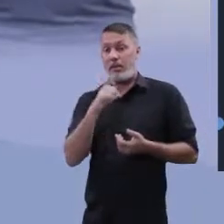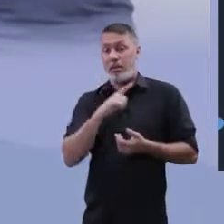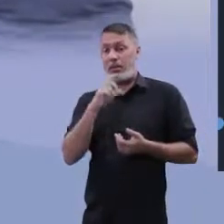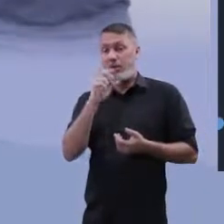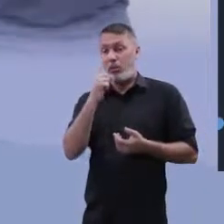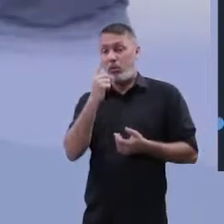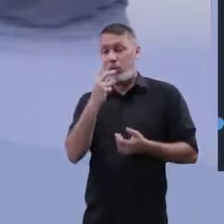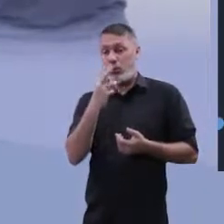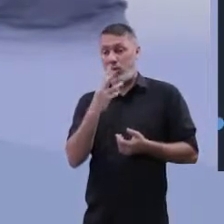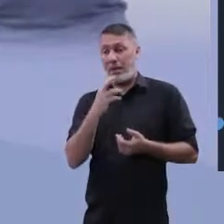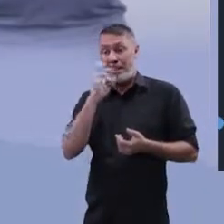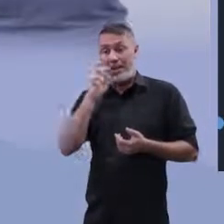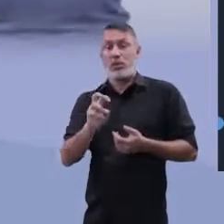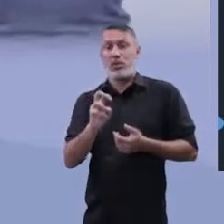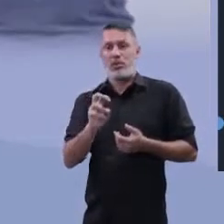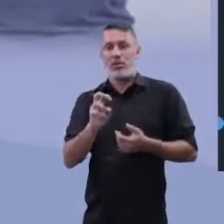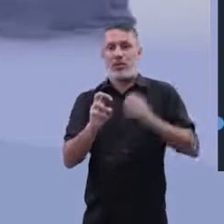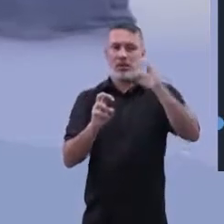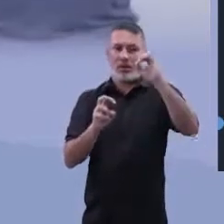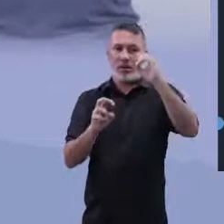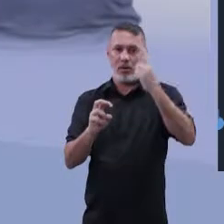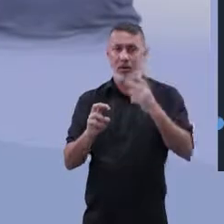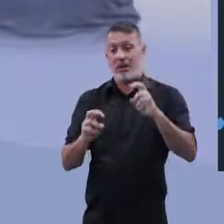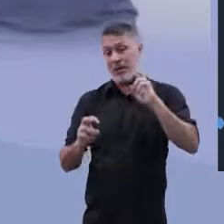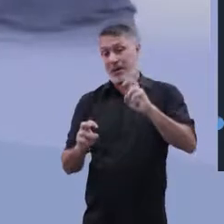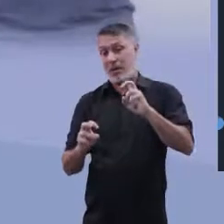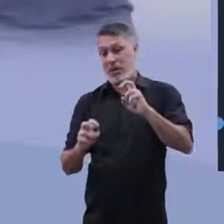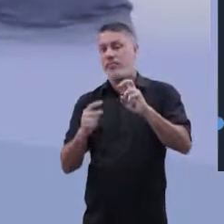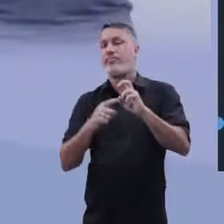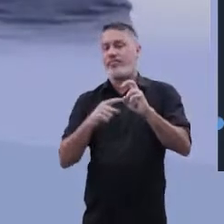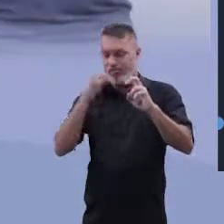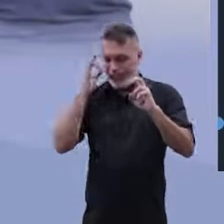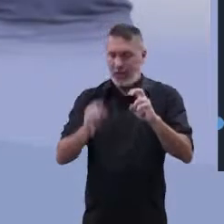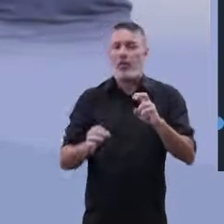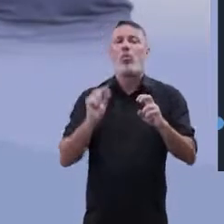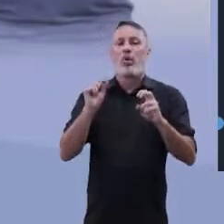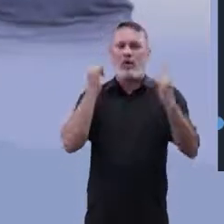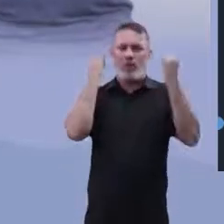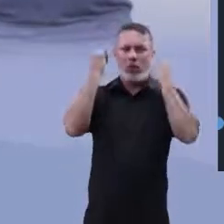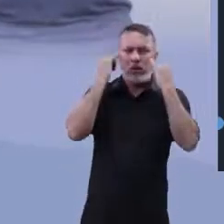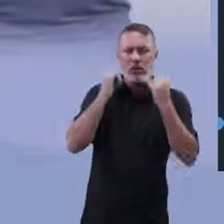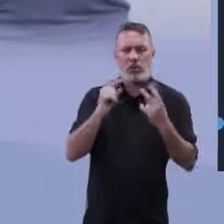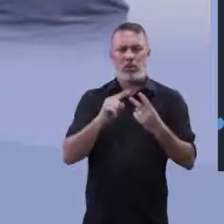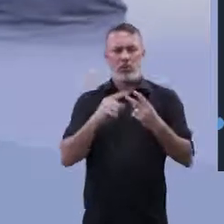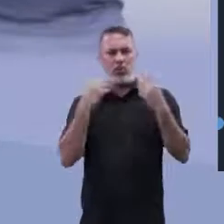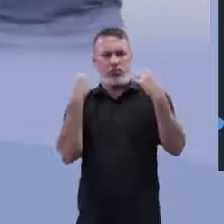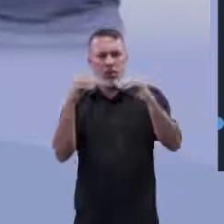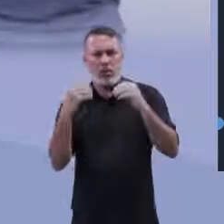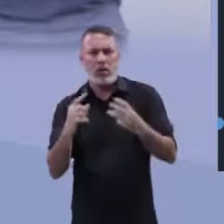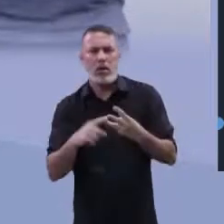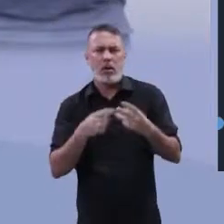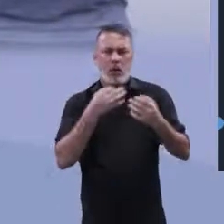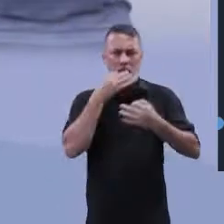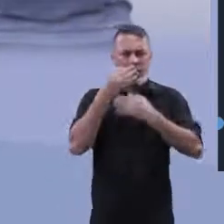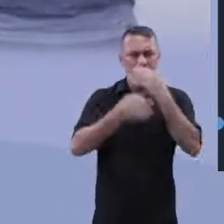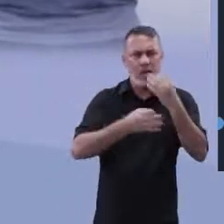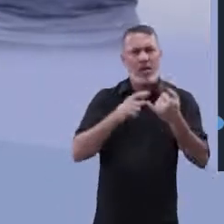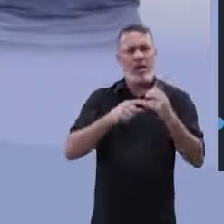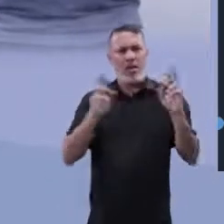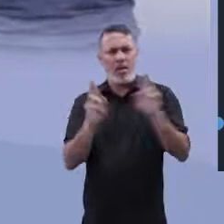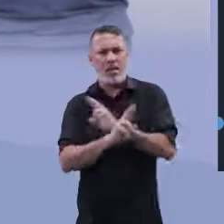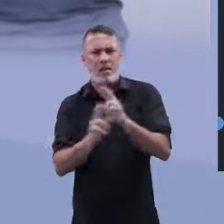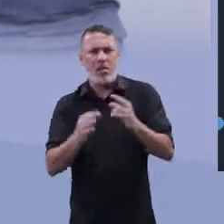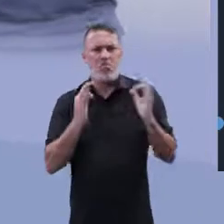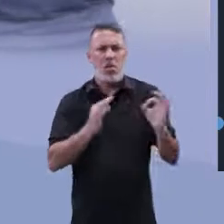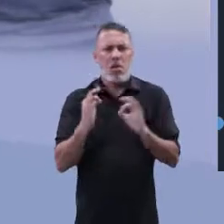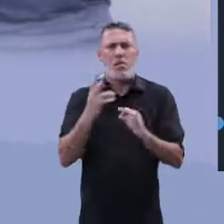nível 5, quando de fato o aluno apresenta ali as informações, as opiniões, né, bem